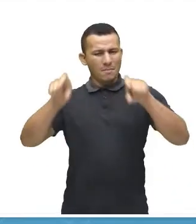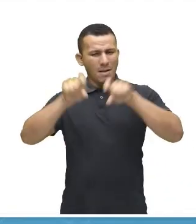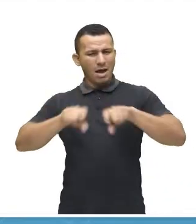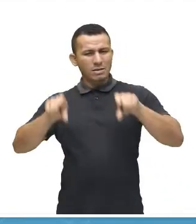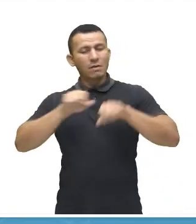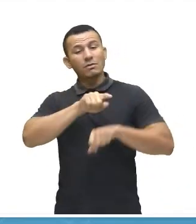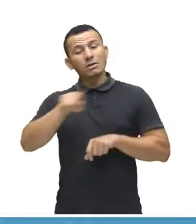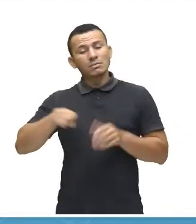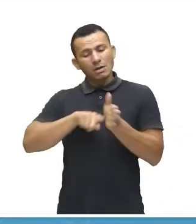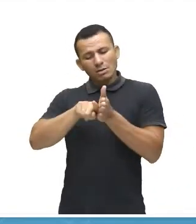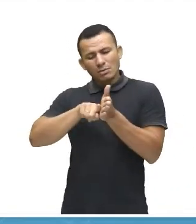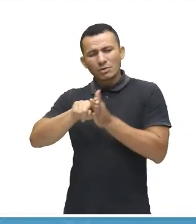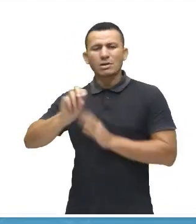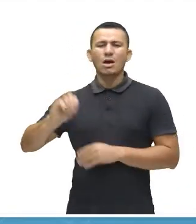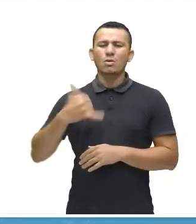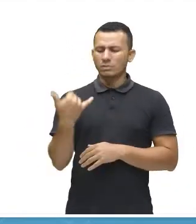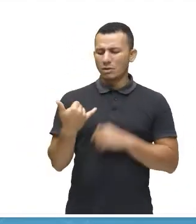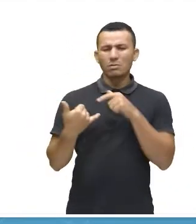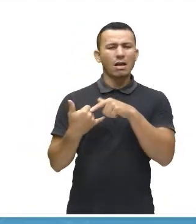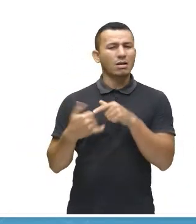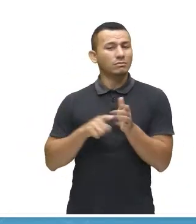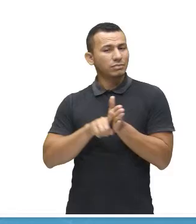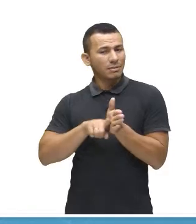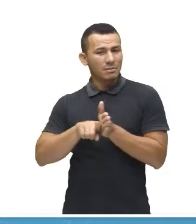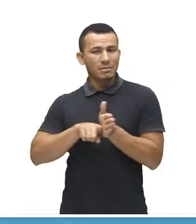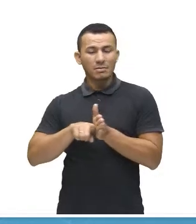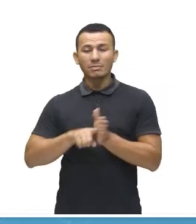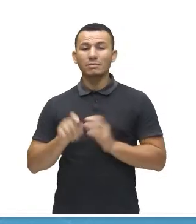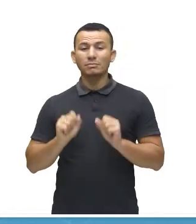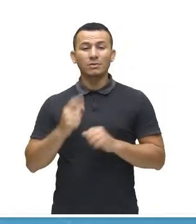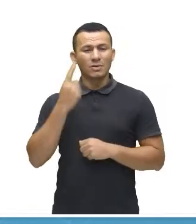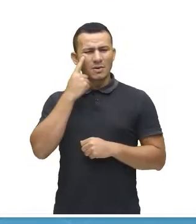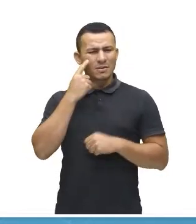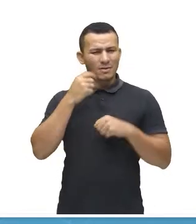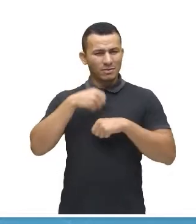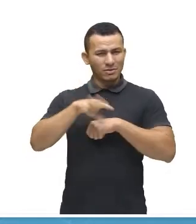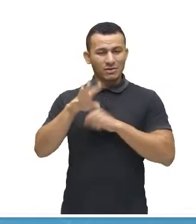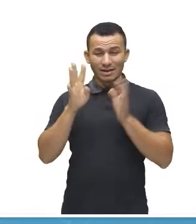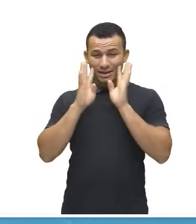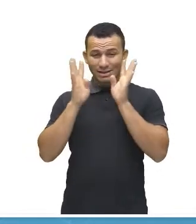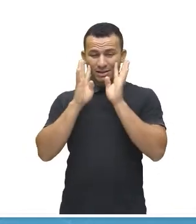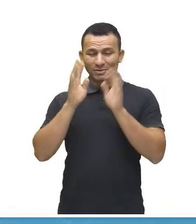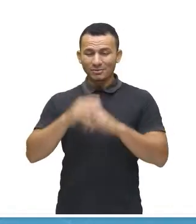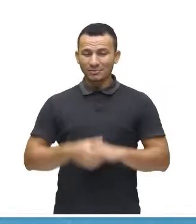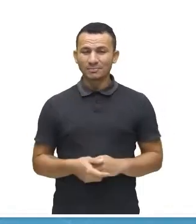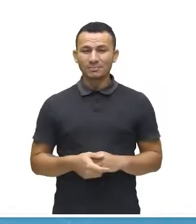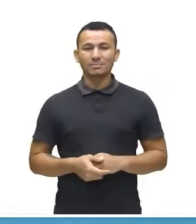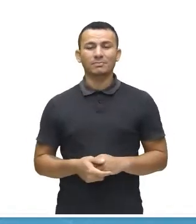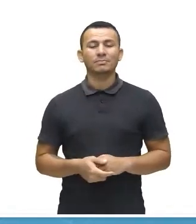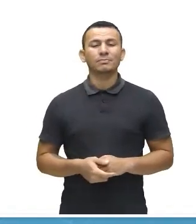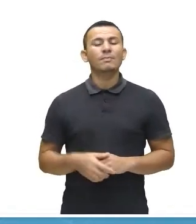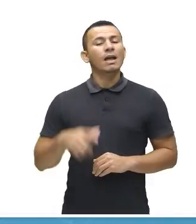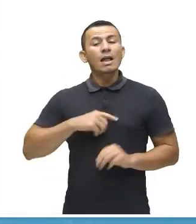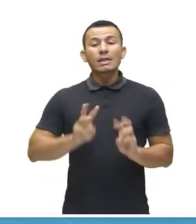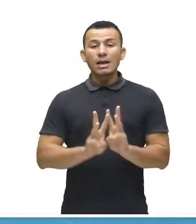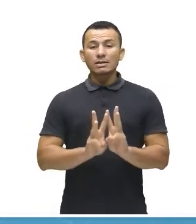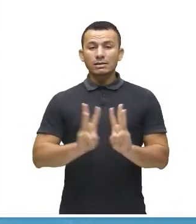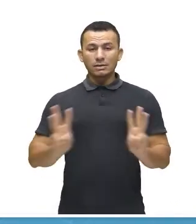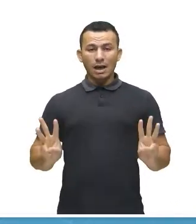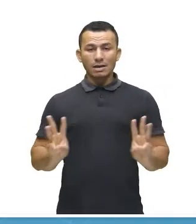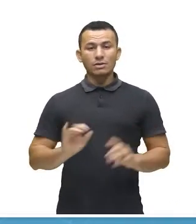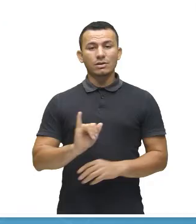por exemplo, ou do celular mesmo de vocês. Então, olha só essa dica que eu vou dar para vocês aqui, tá? É o site do